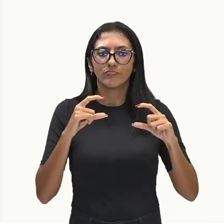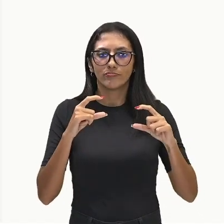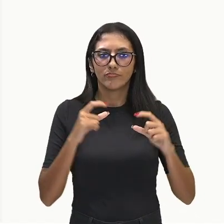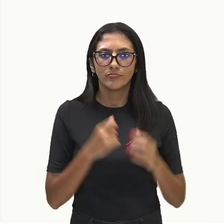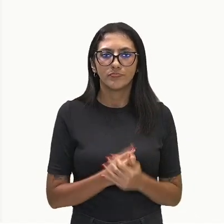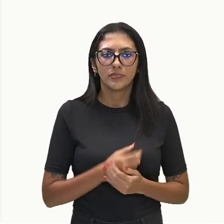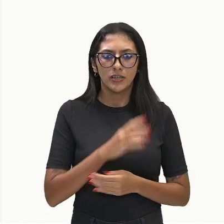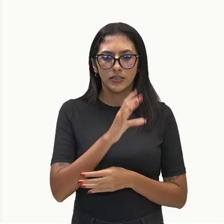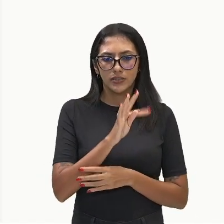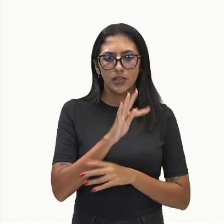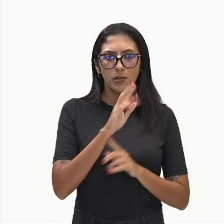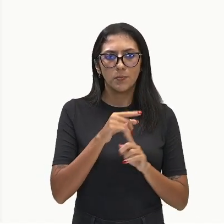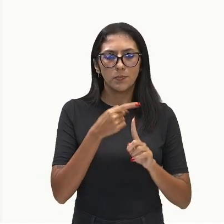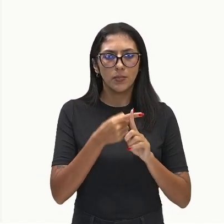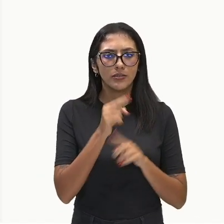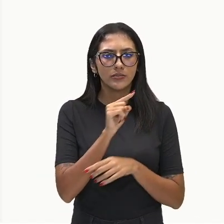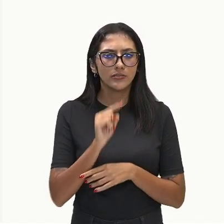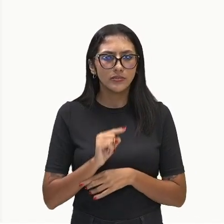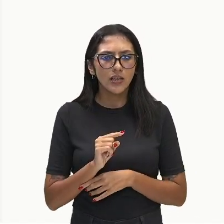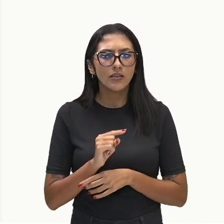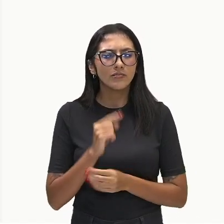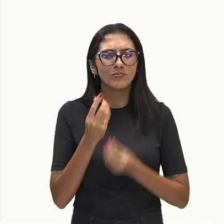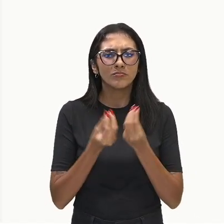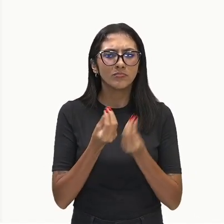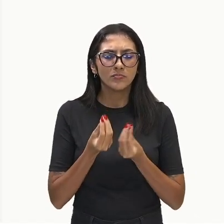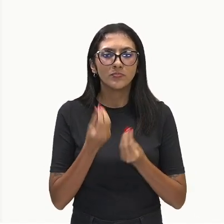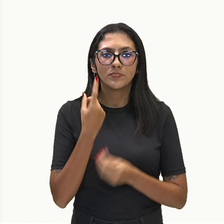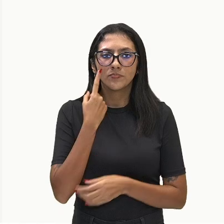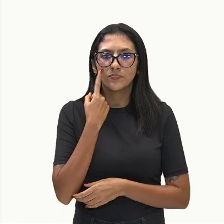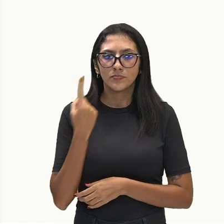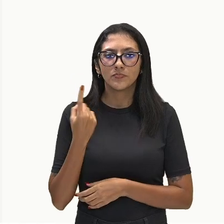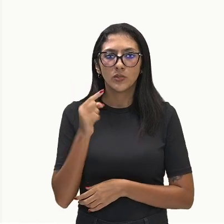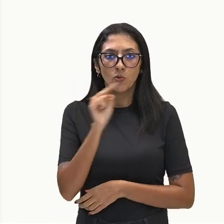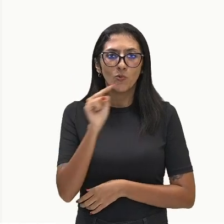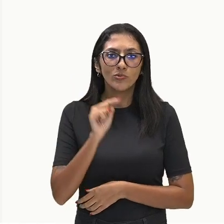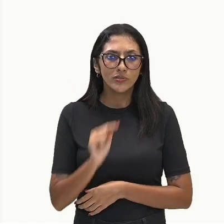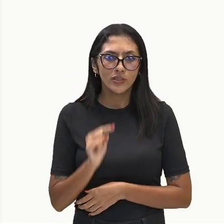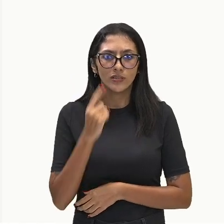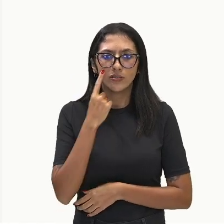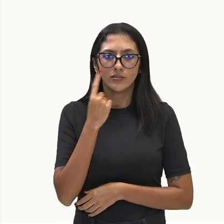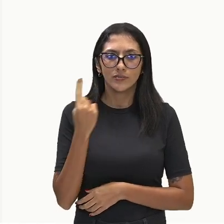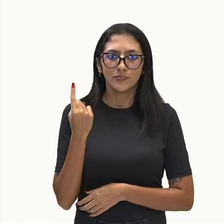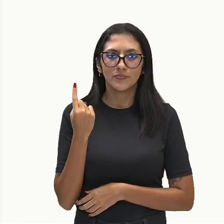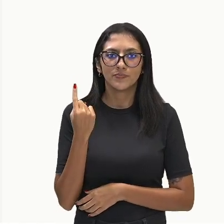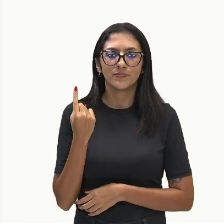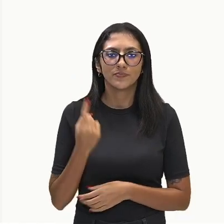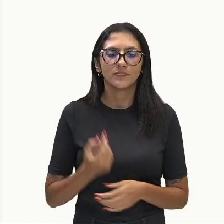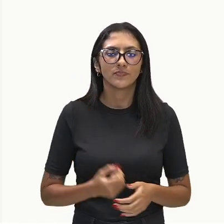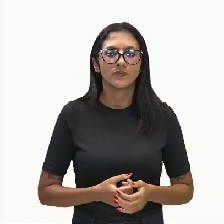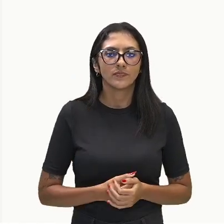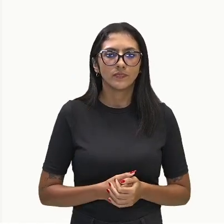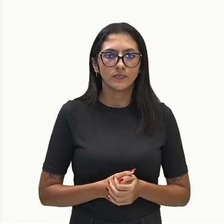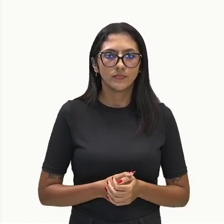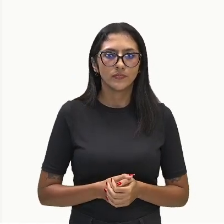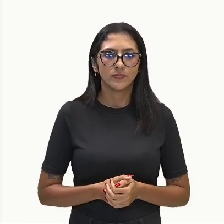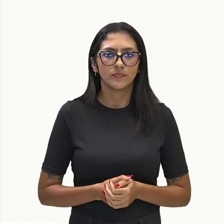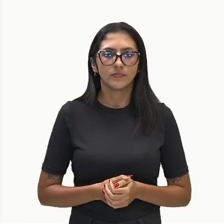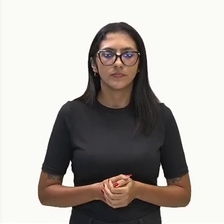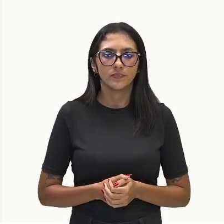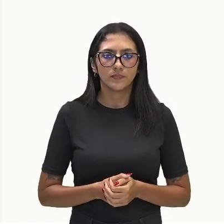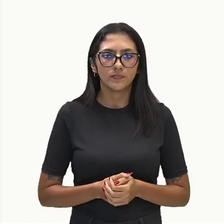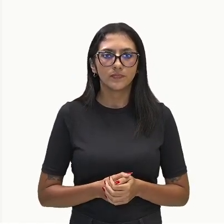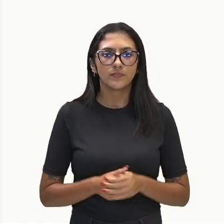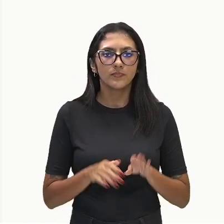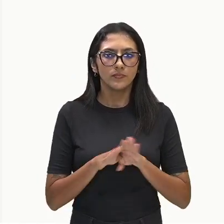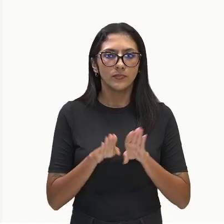a 17. Da onde eu tirei isso? Aqui, ó. Esse é o valor de z, que é essa distância aqui, e esse